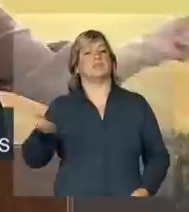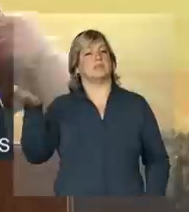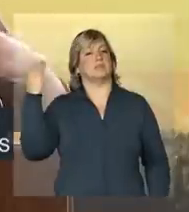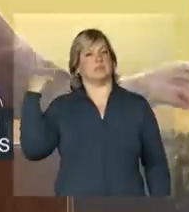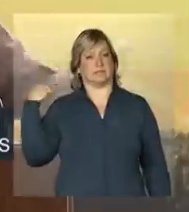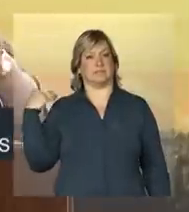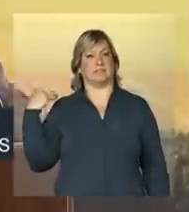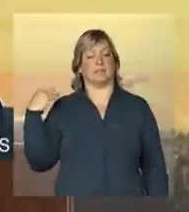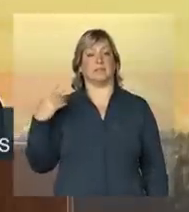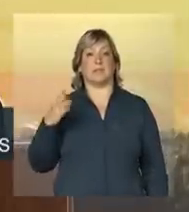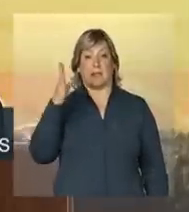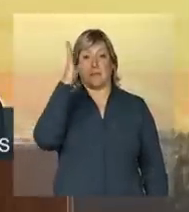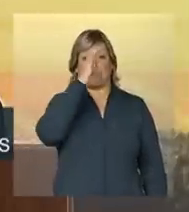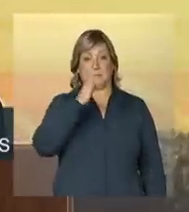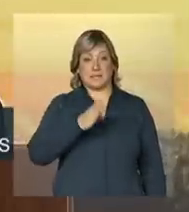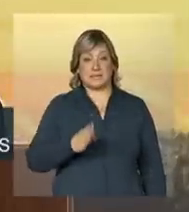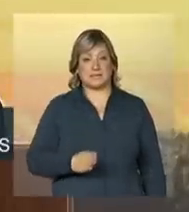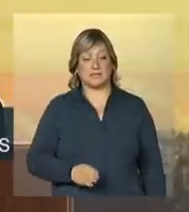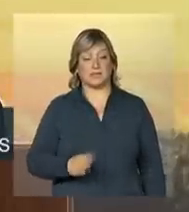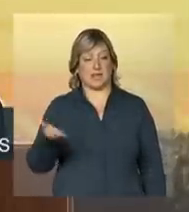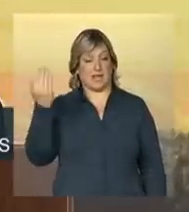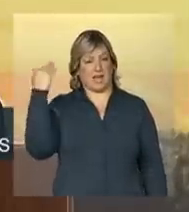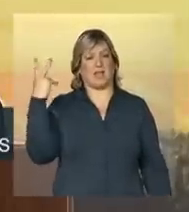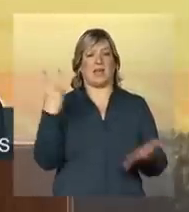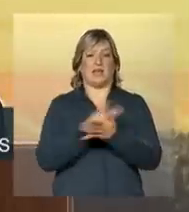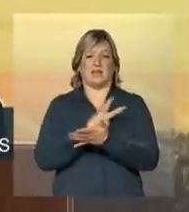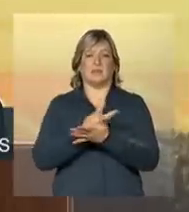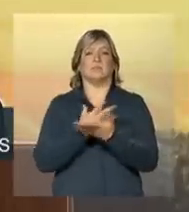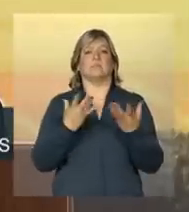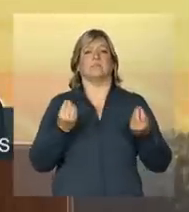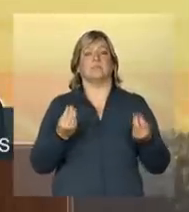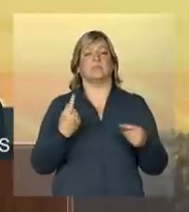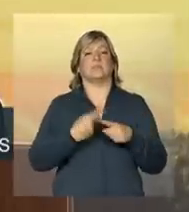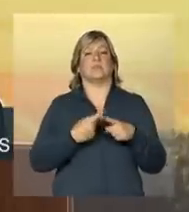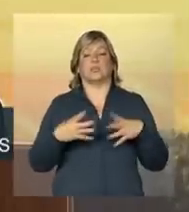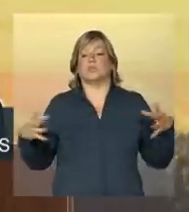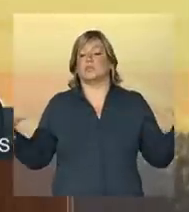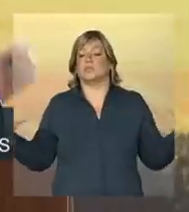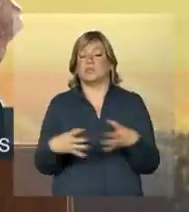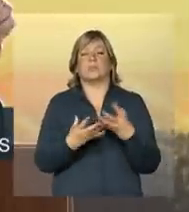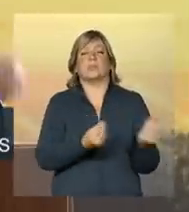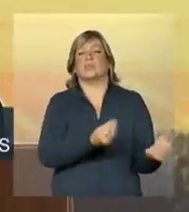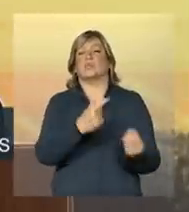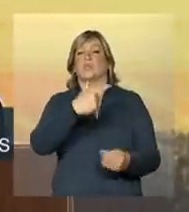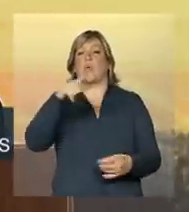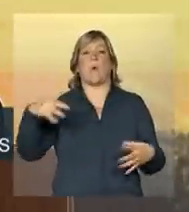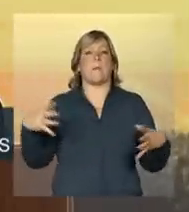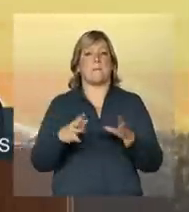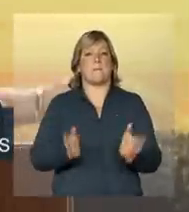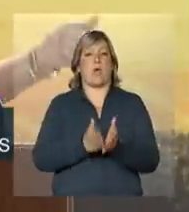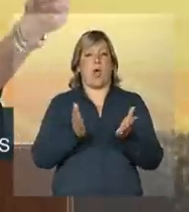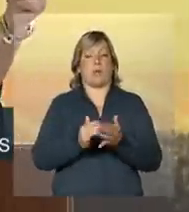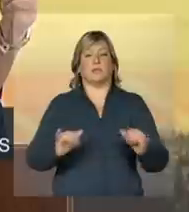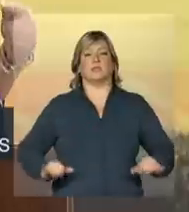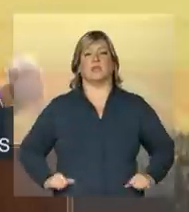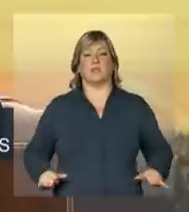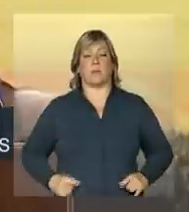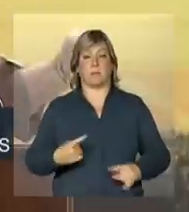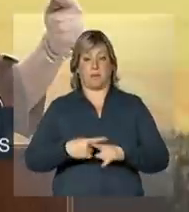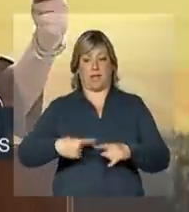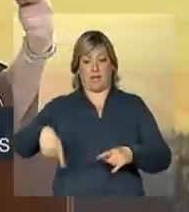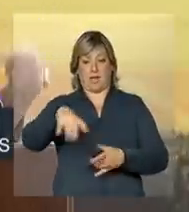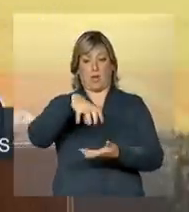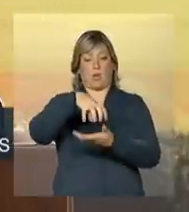todos os outros pobres então simbólico no sentido que aquela parte que nós